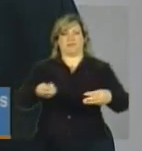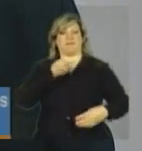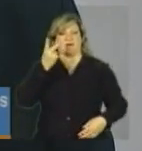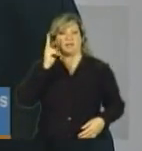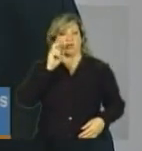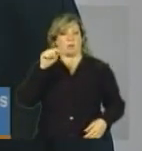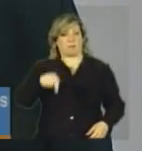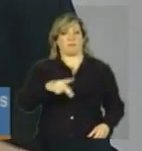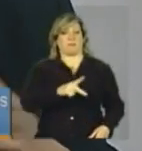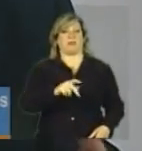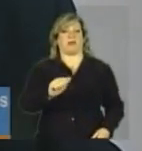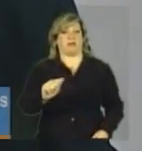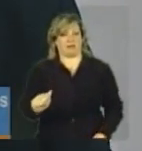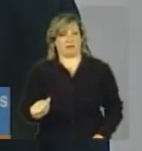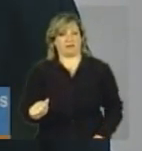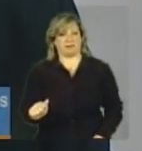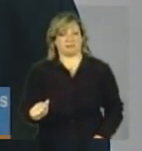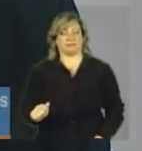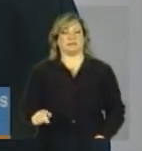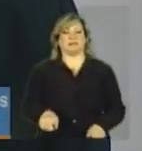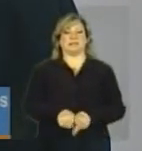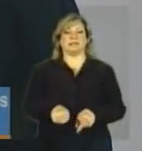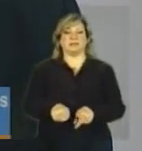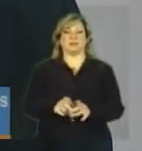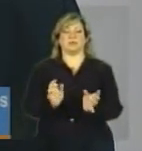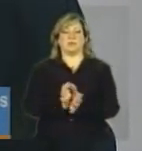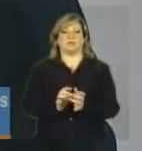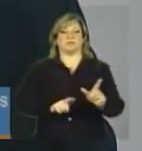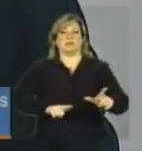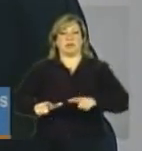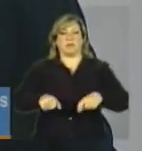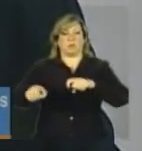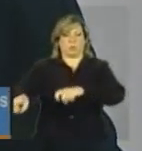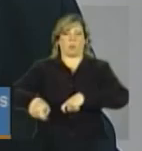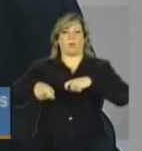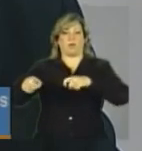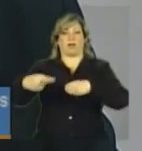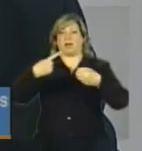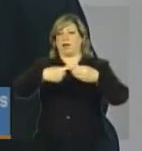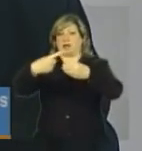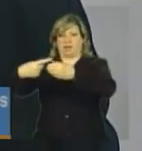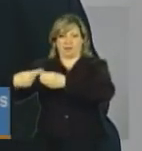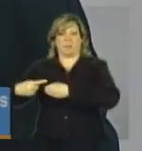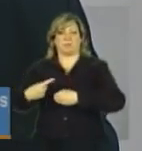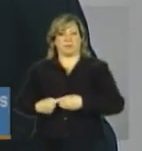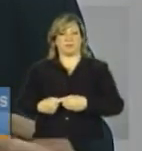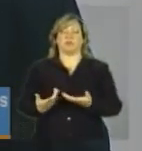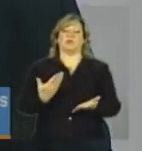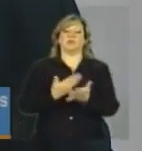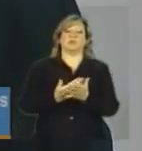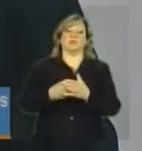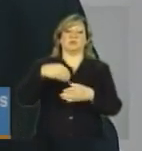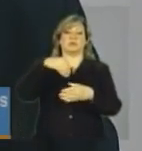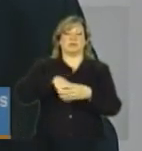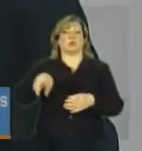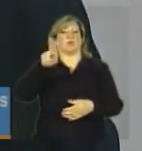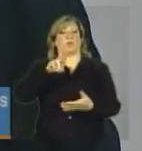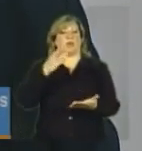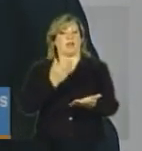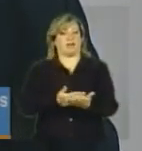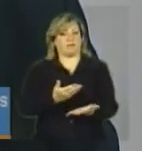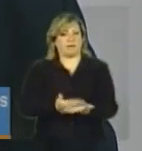né, mencionado por todos os movimentos sociais do campo. Ele é estudado nas universidades, ele é discutido nos